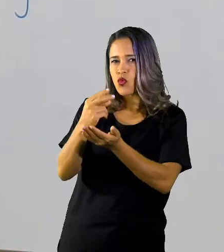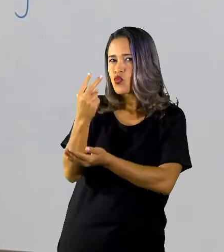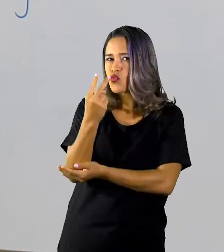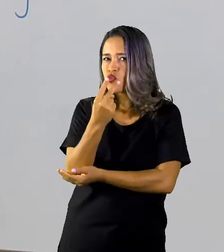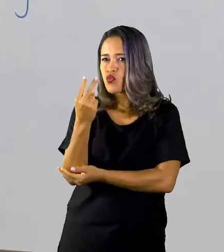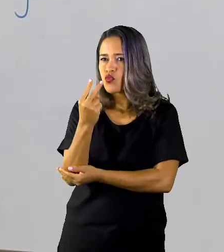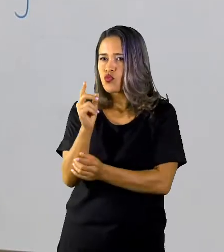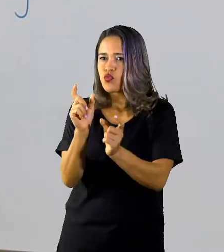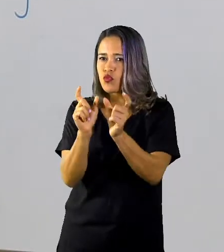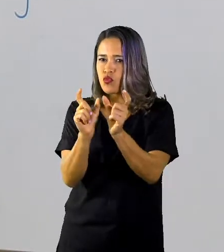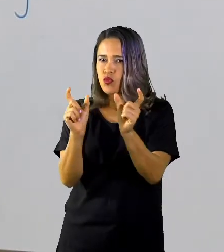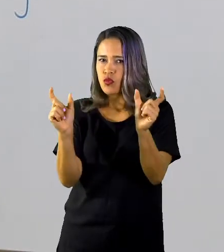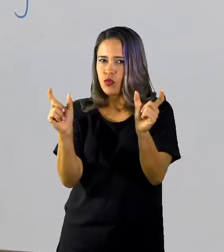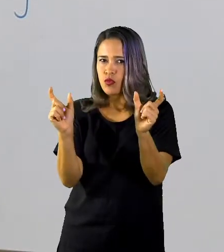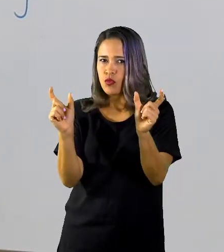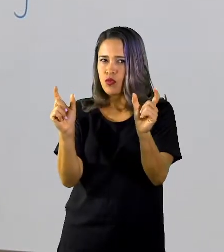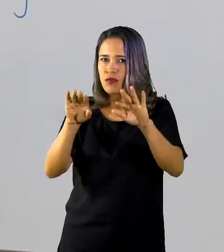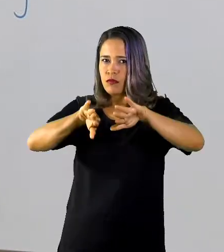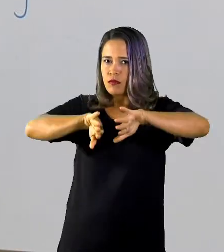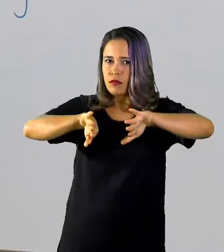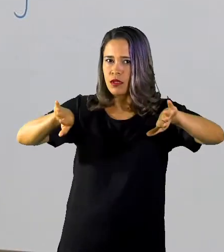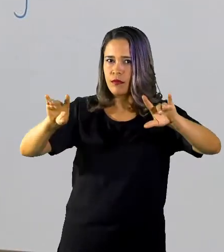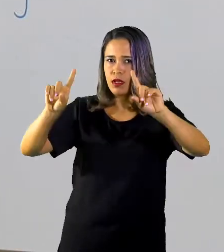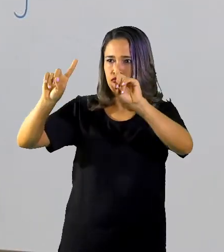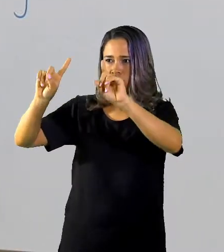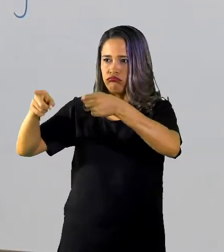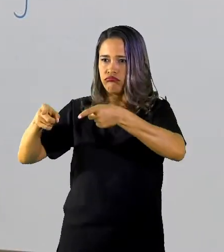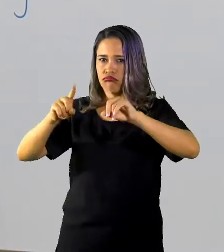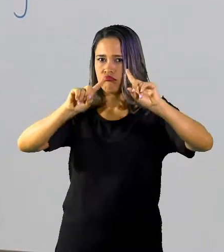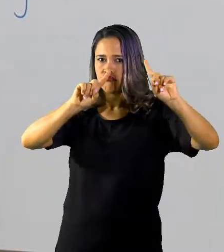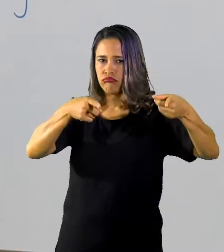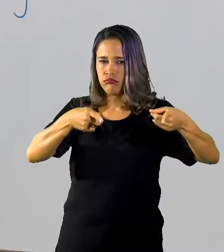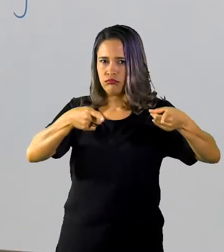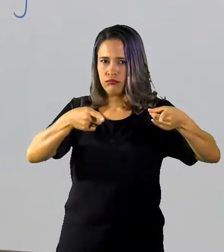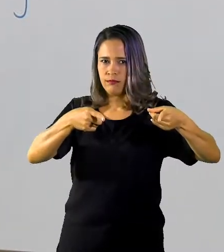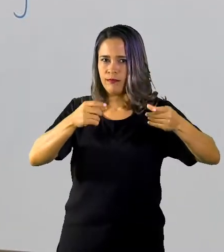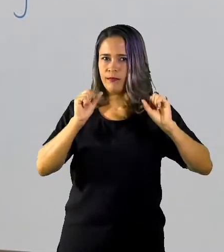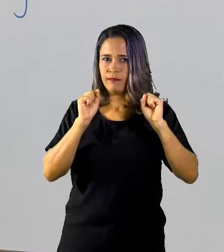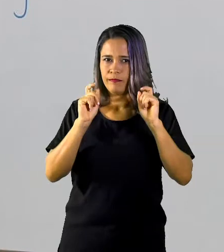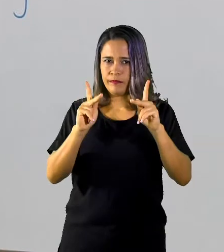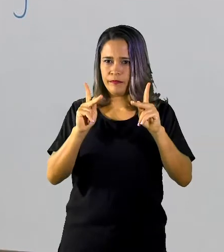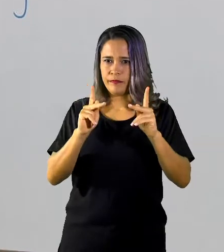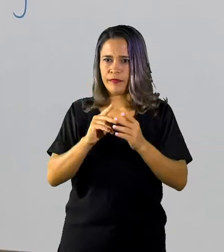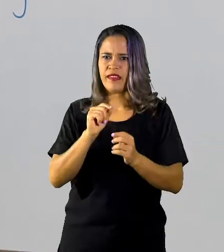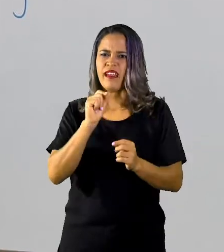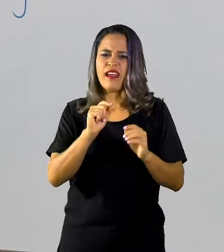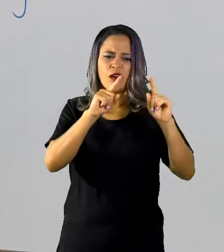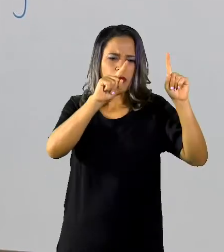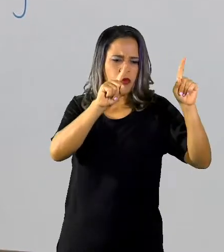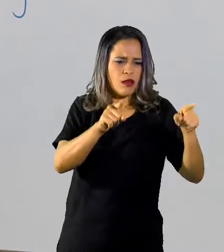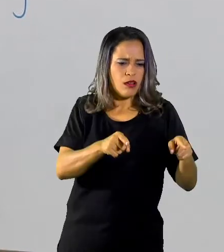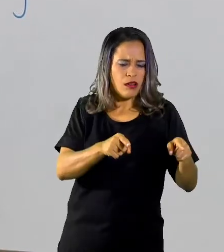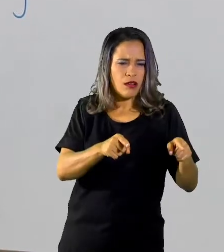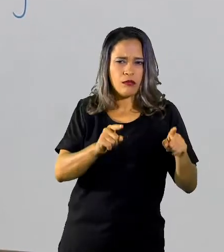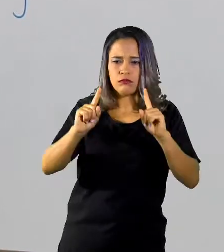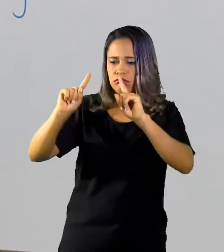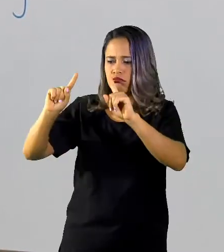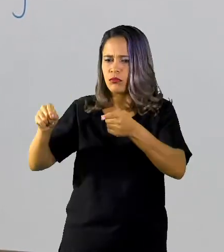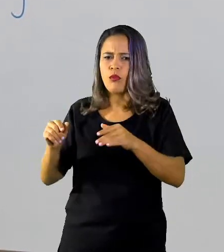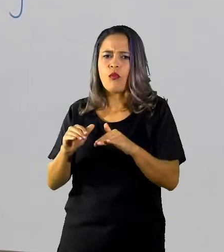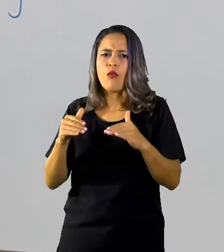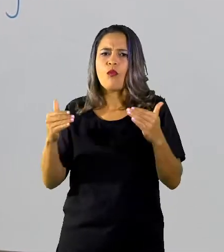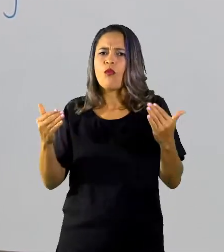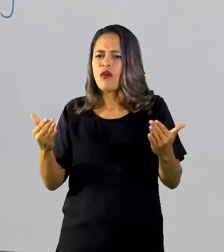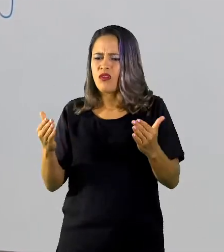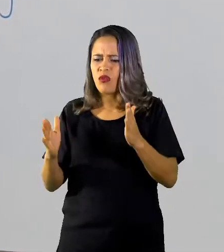eu separei os dois utilizando parênteses para que fique bem indicado quem é o nosso polinômio e qual é a operação que eu estou